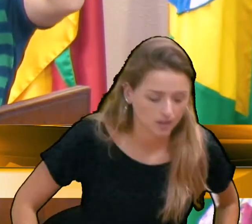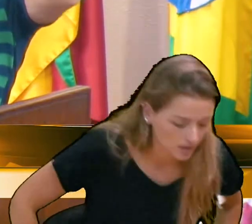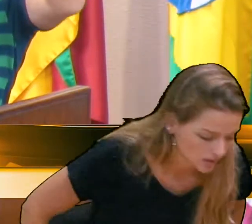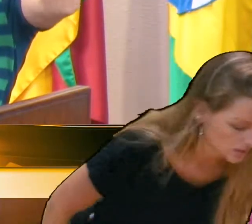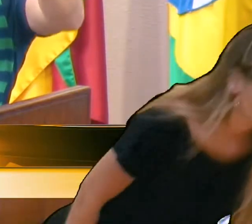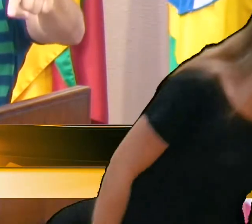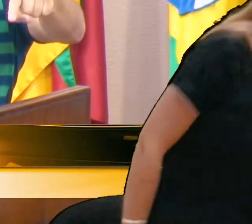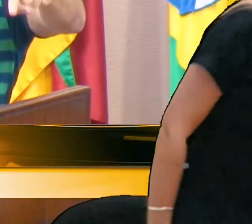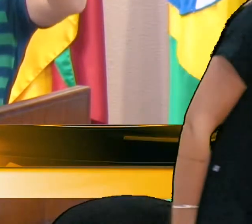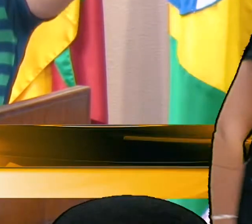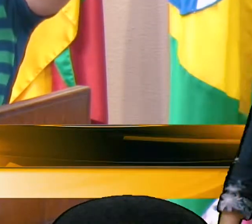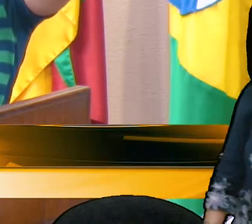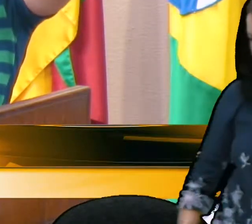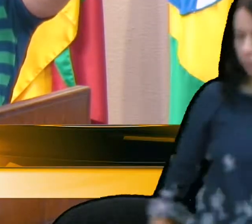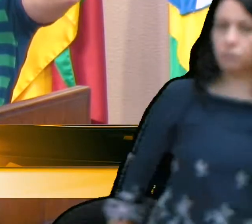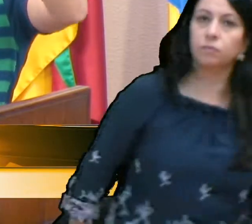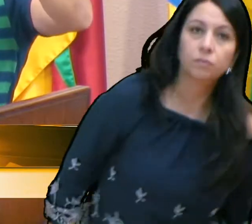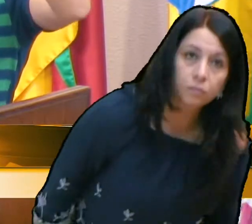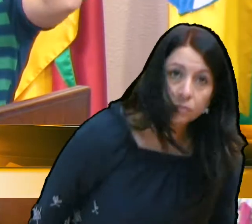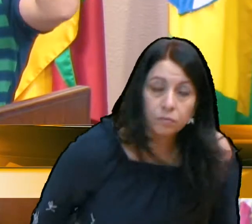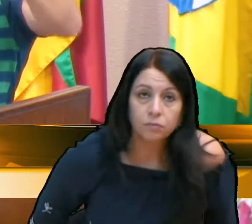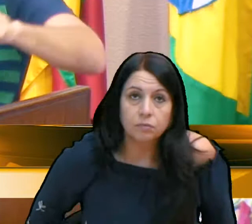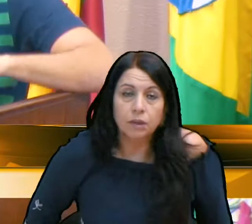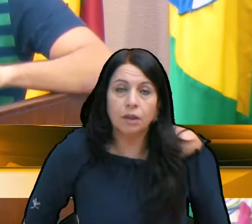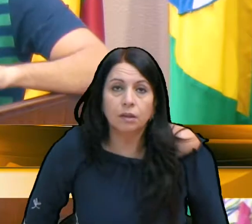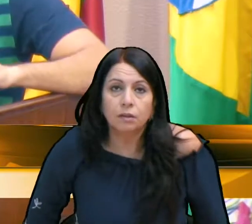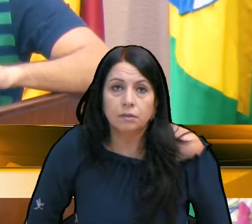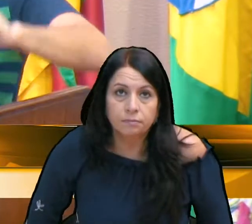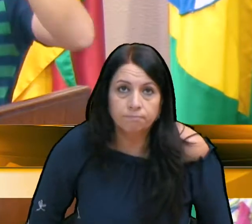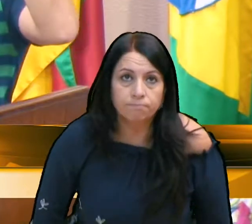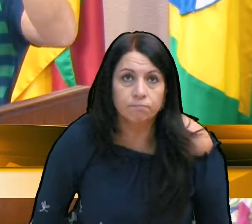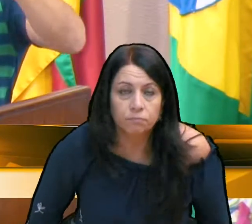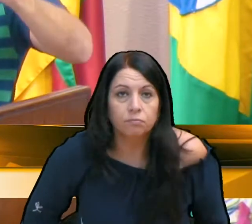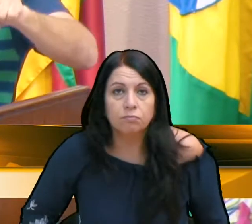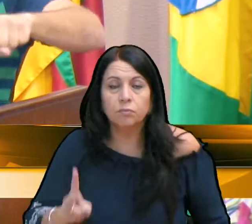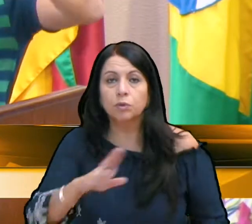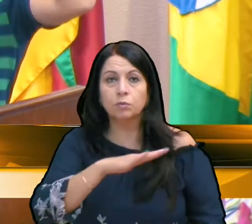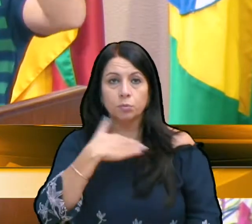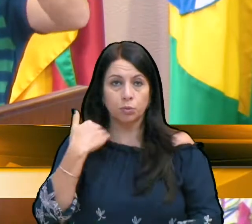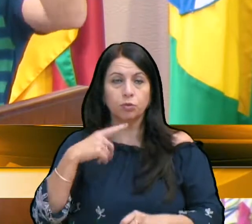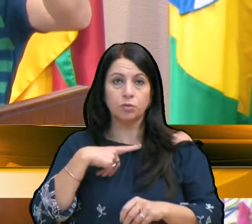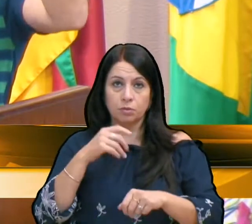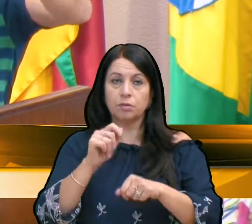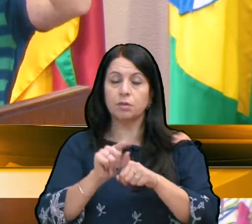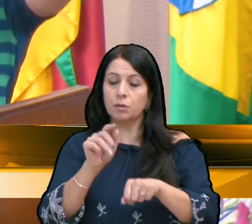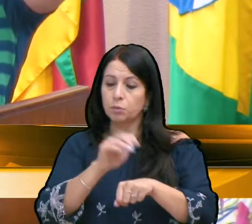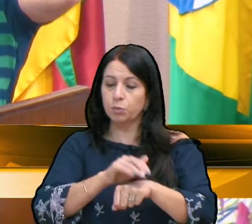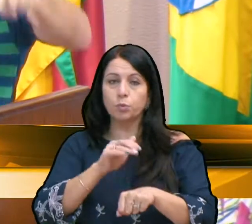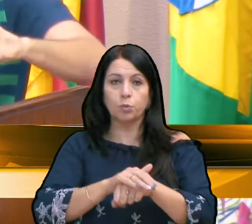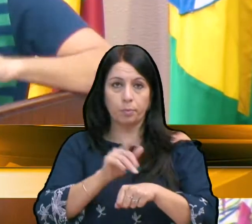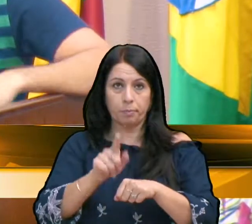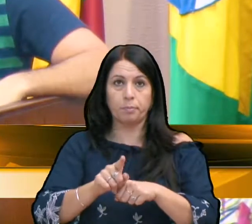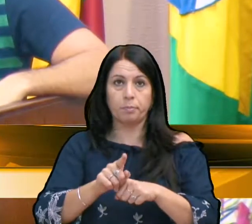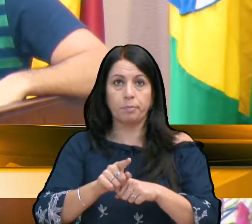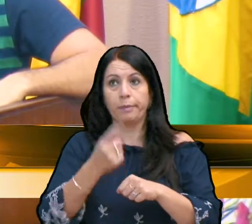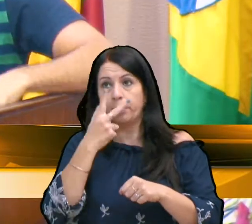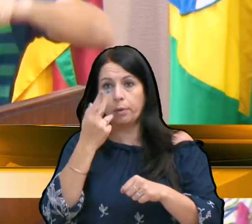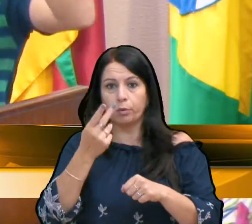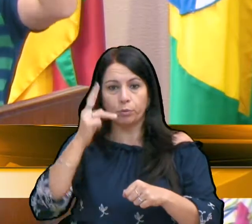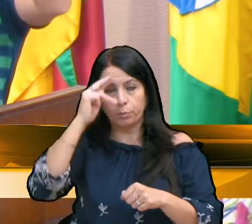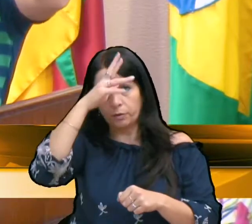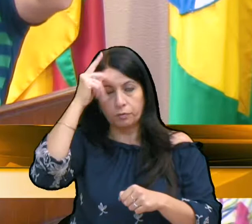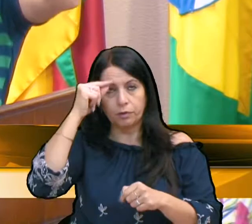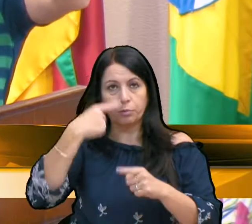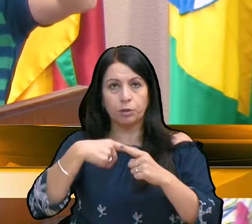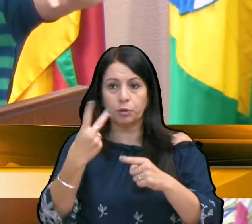têm a mão do prefeito, pela omissão e conivência. Por querer poupar dinheiro, essas duas mortes dessas duas crianças têm a mão do prefeito.